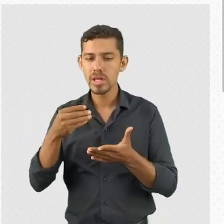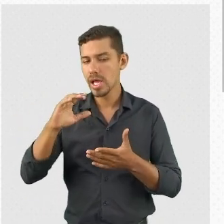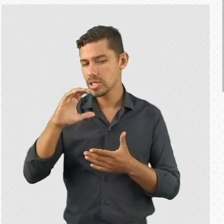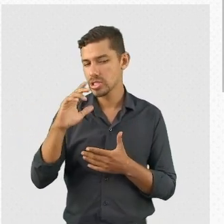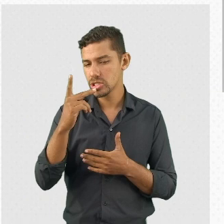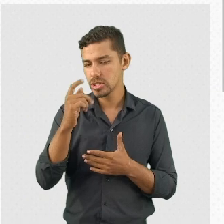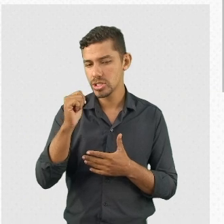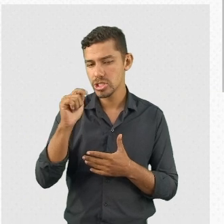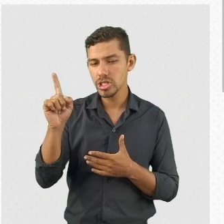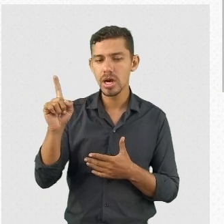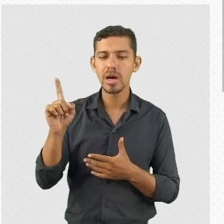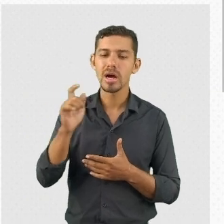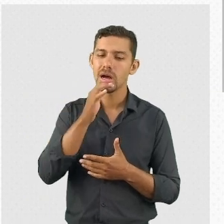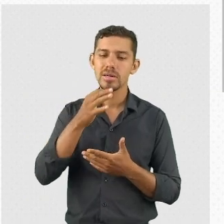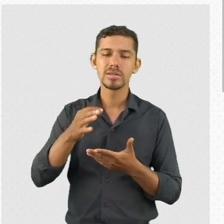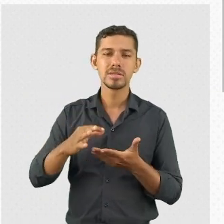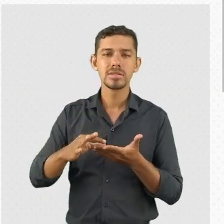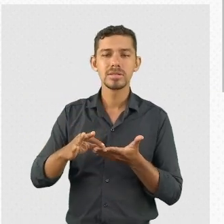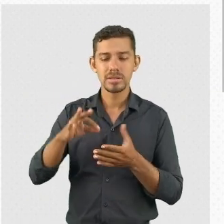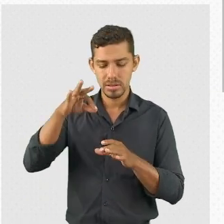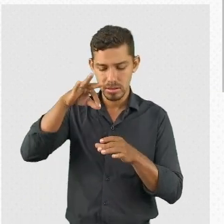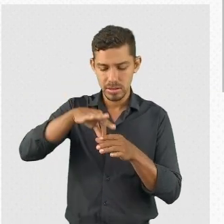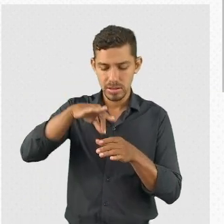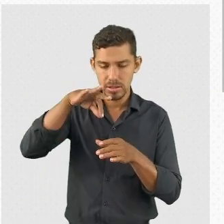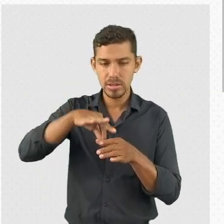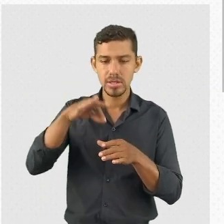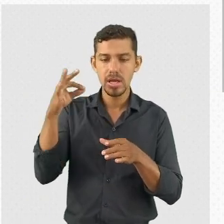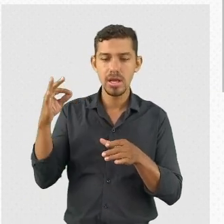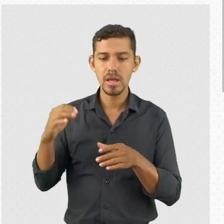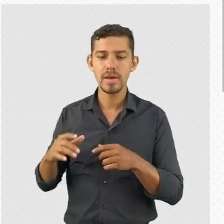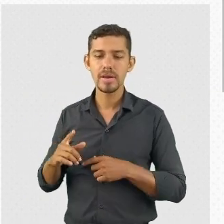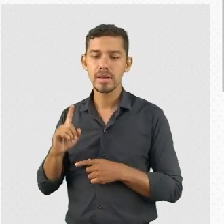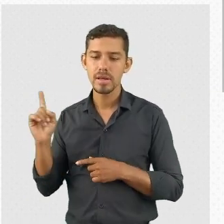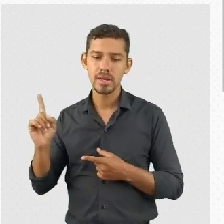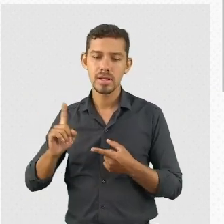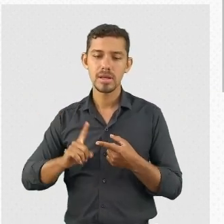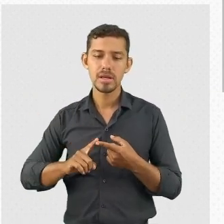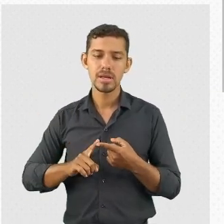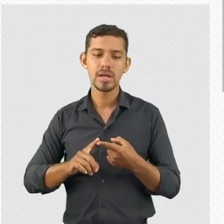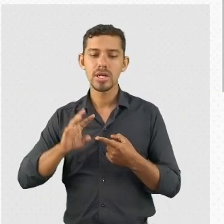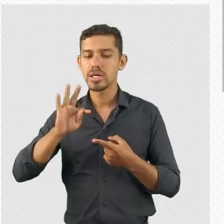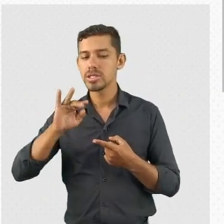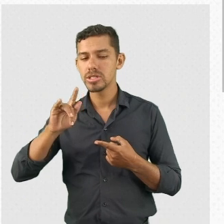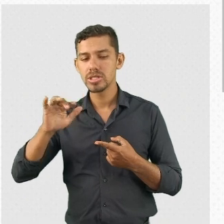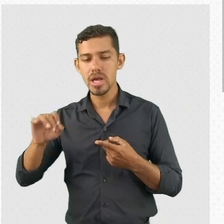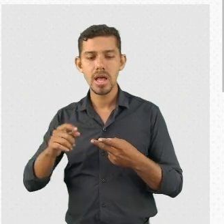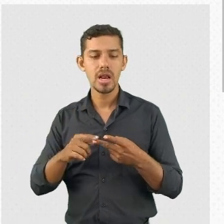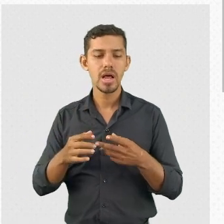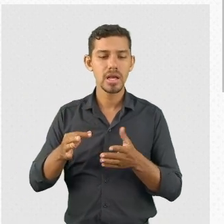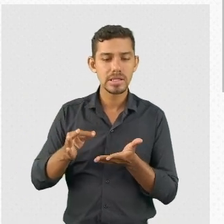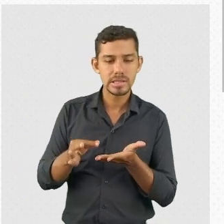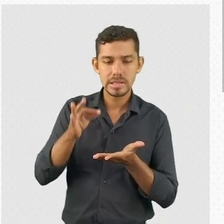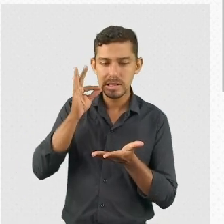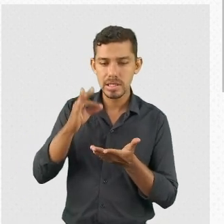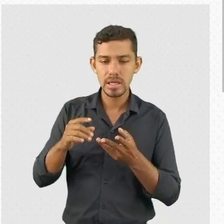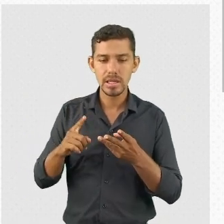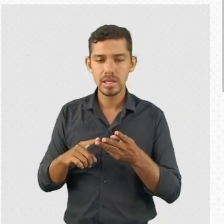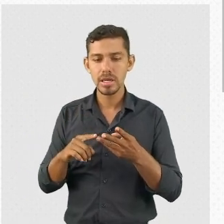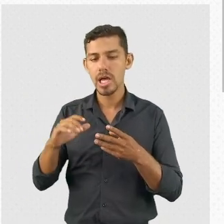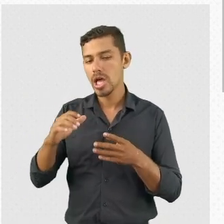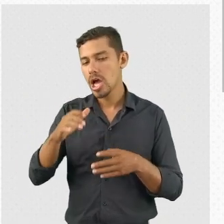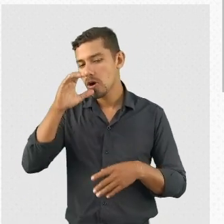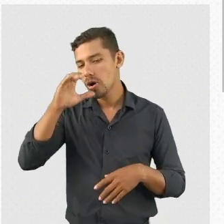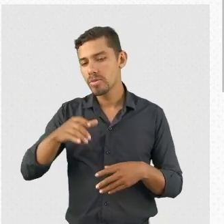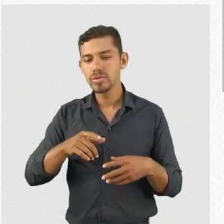aquela colherzinha um pouquinho menor. Bowl é a tigela, cup é a xícara, glass é o